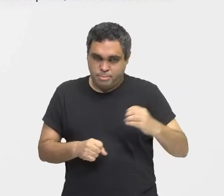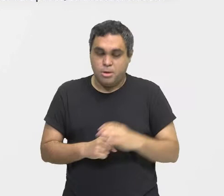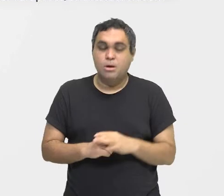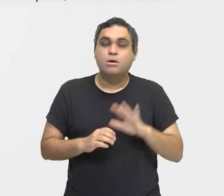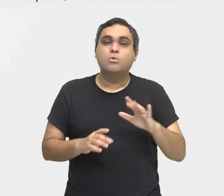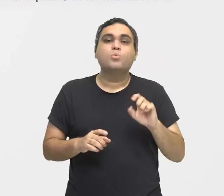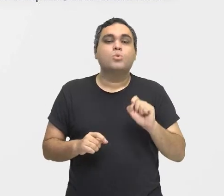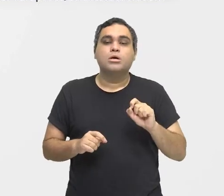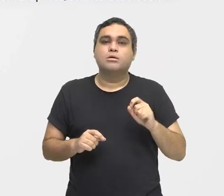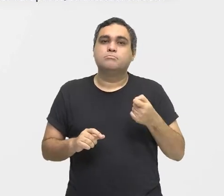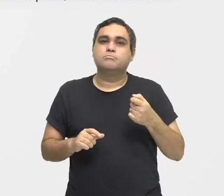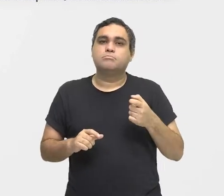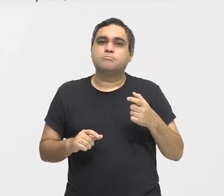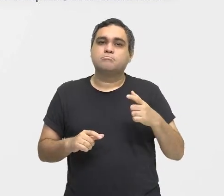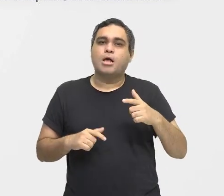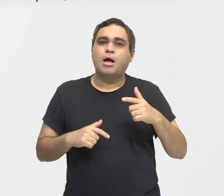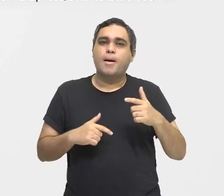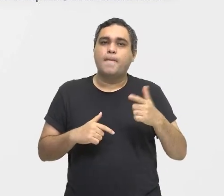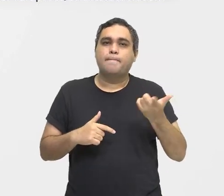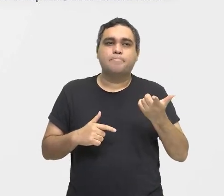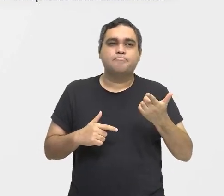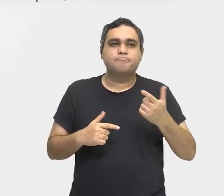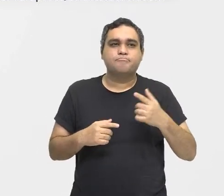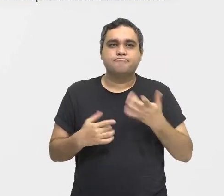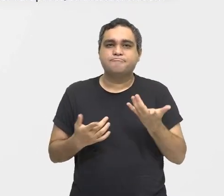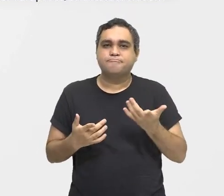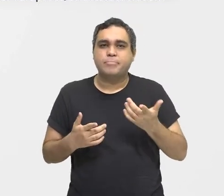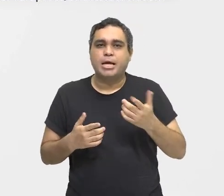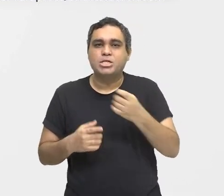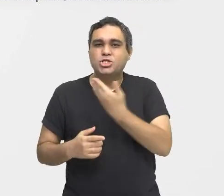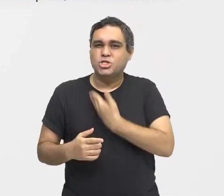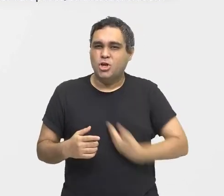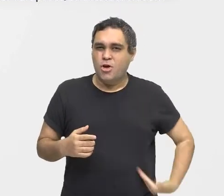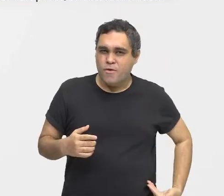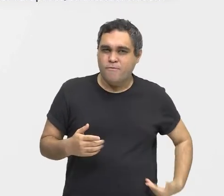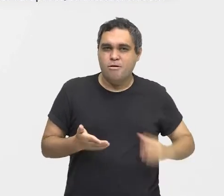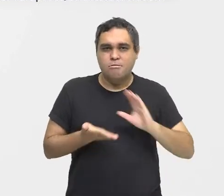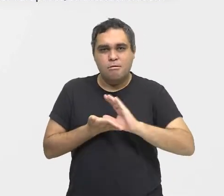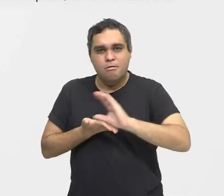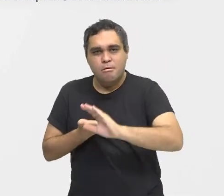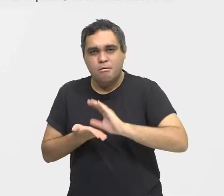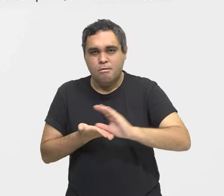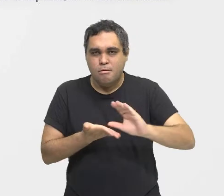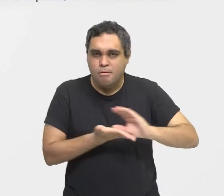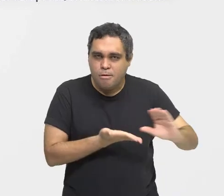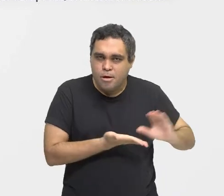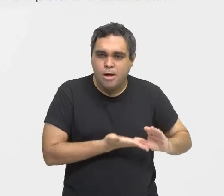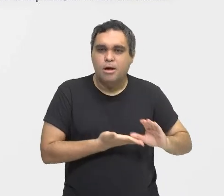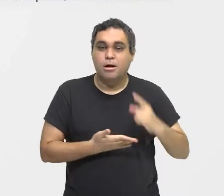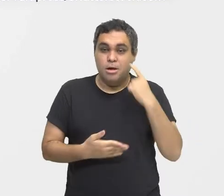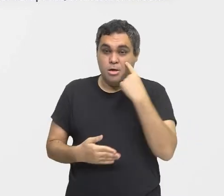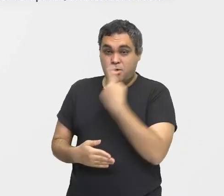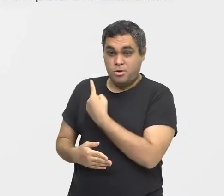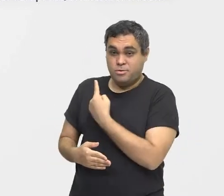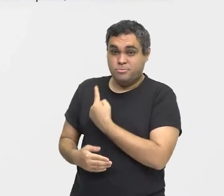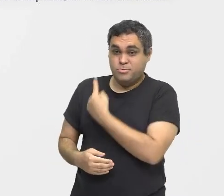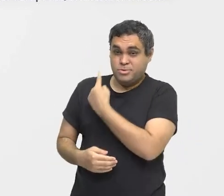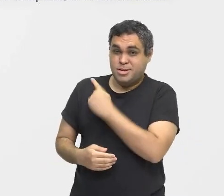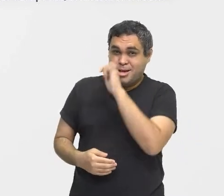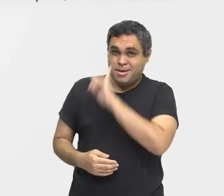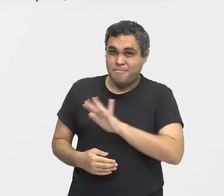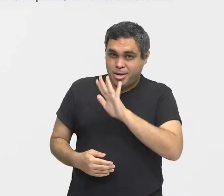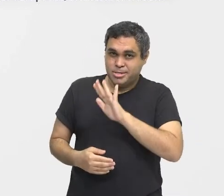vida da população. E esses programas sociais, como Bolsa Família, ajudavam as pessoas e era um marco, né, de